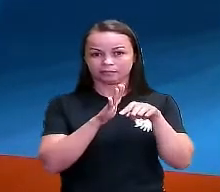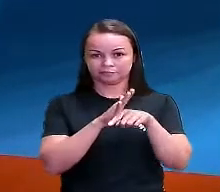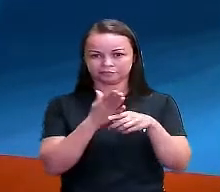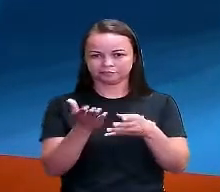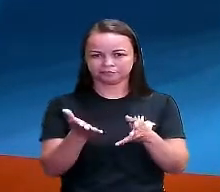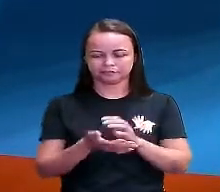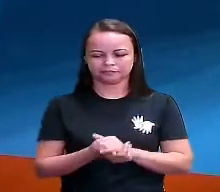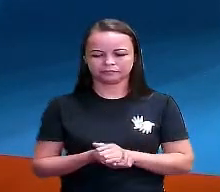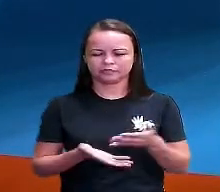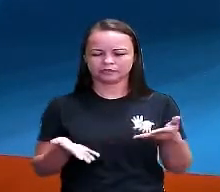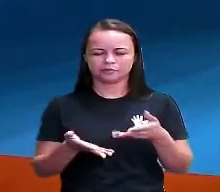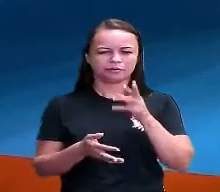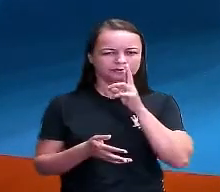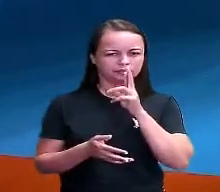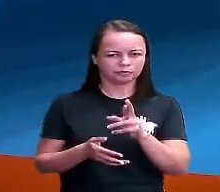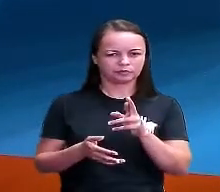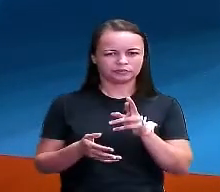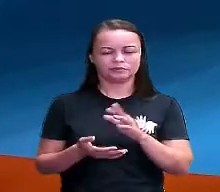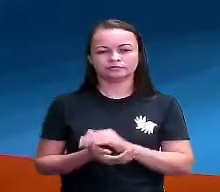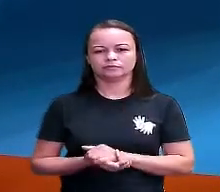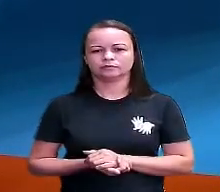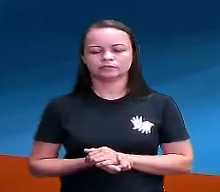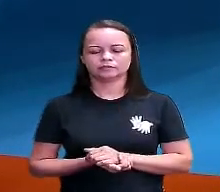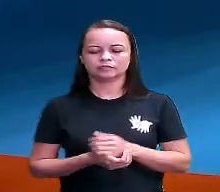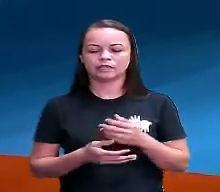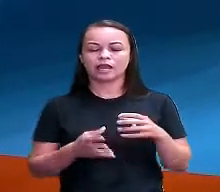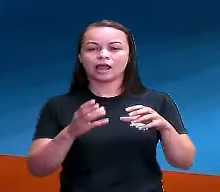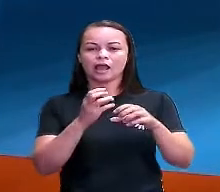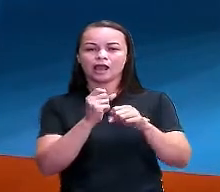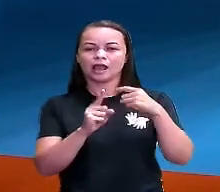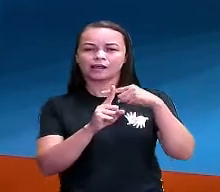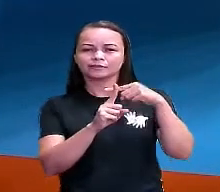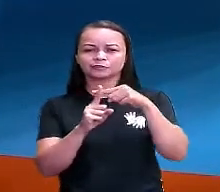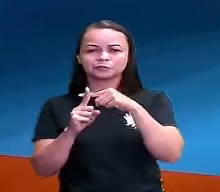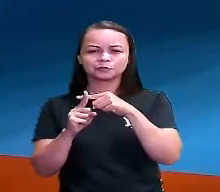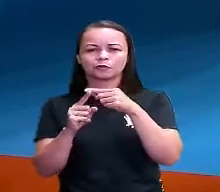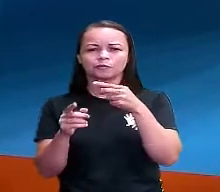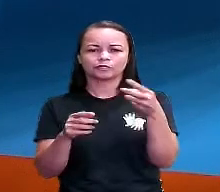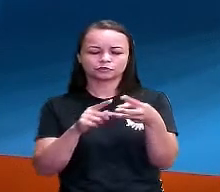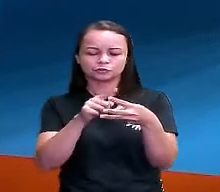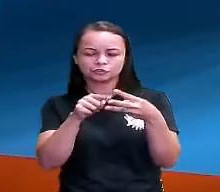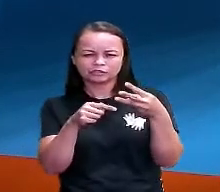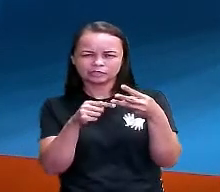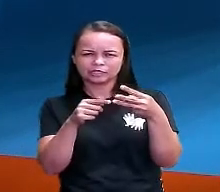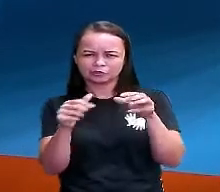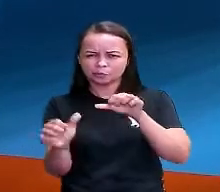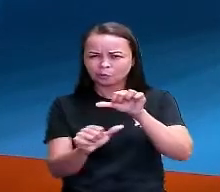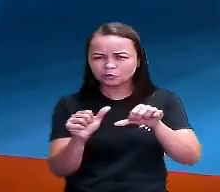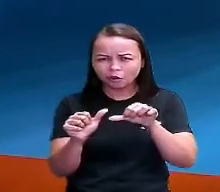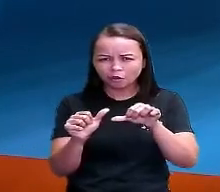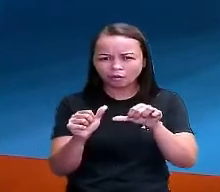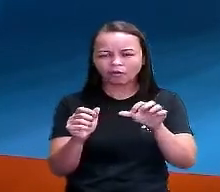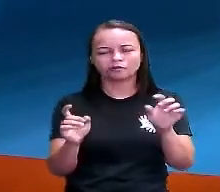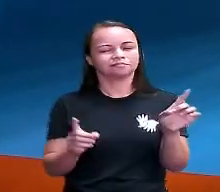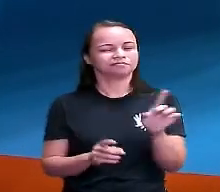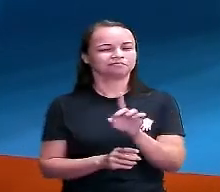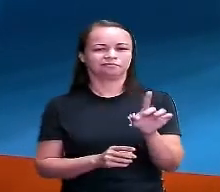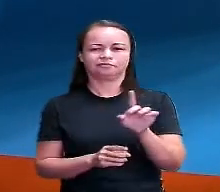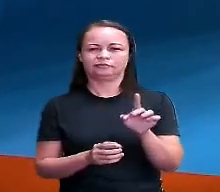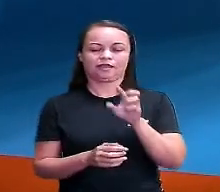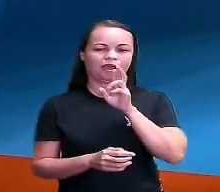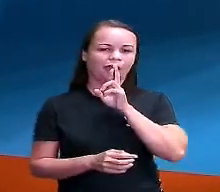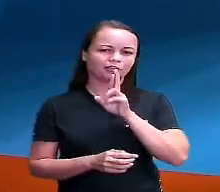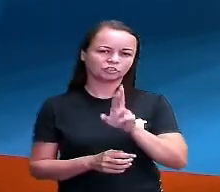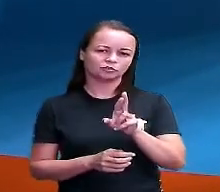Agora responda, qual foi a soma das 3 maneiras de efetuar a adição? Mudou? Não, né, gente? A